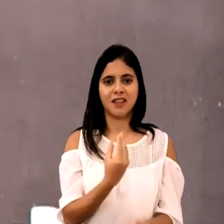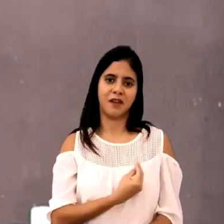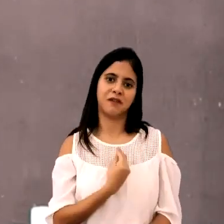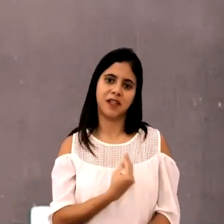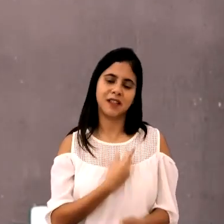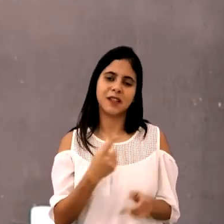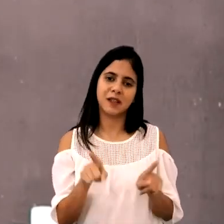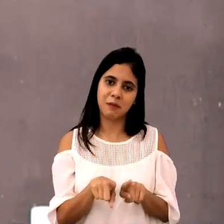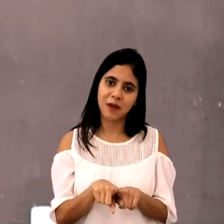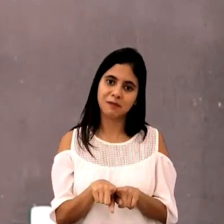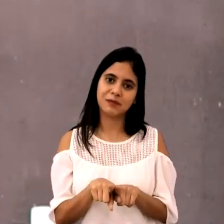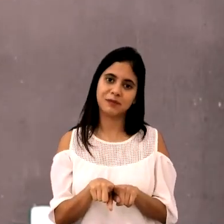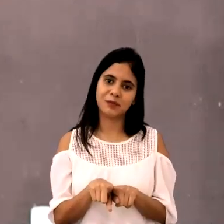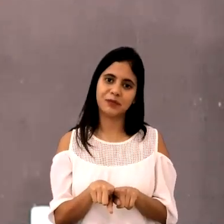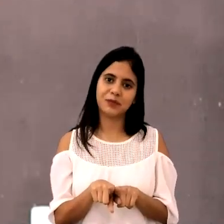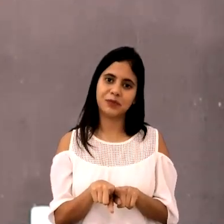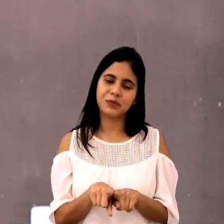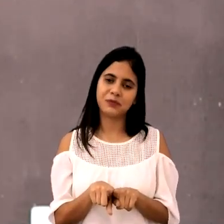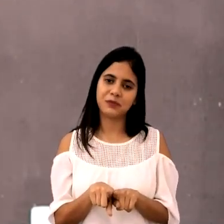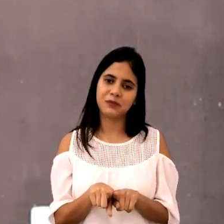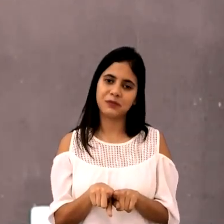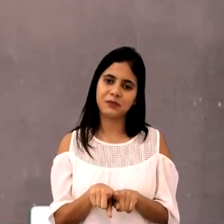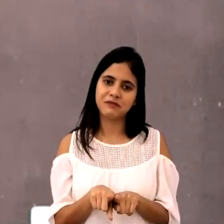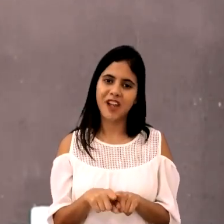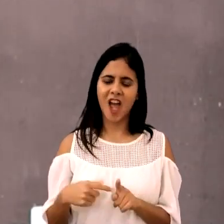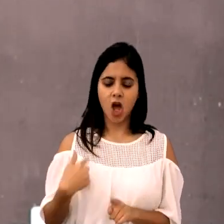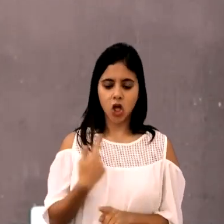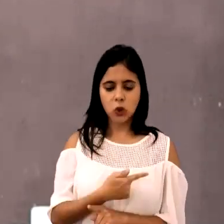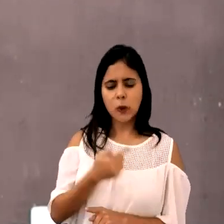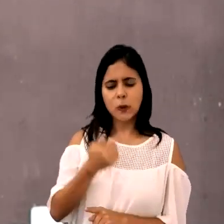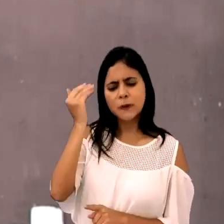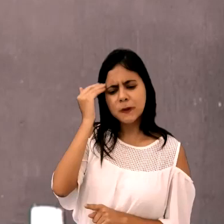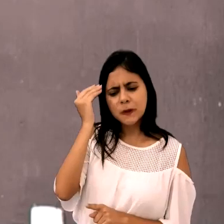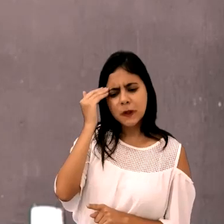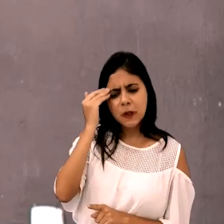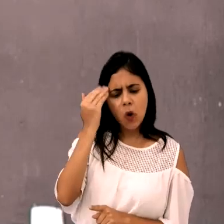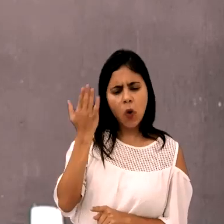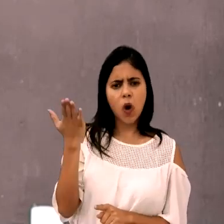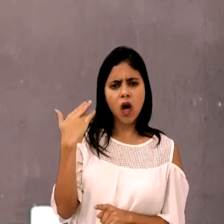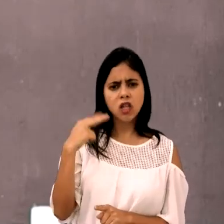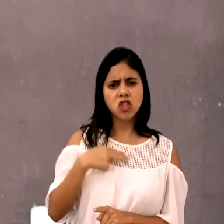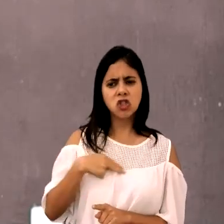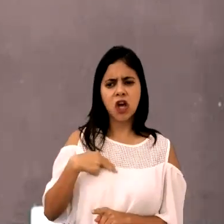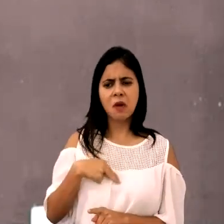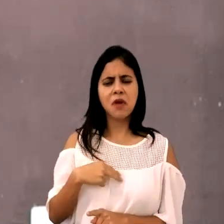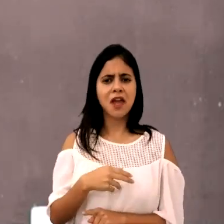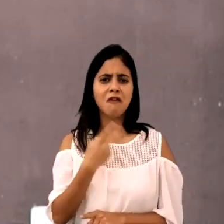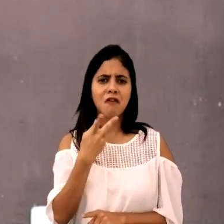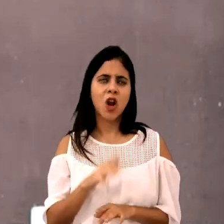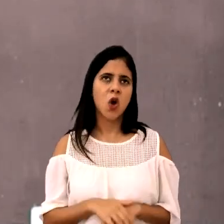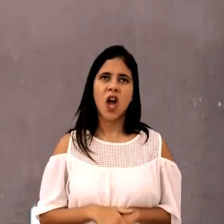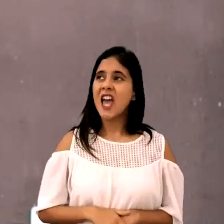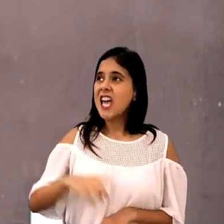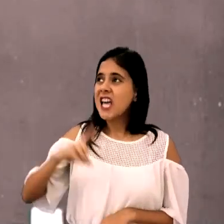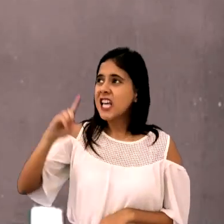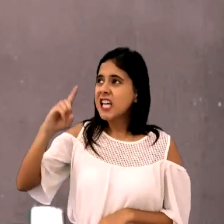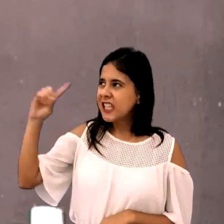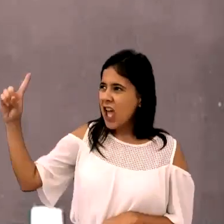da vida. A gente viu que ela chegou diante daquele e disse: eu sou amarga, Deus me odeia. Deus voltou-se contra